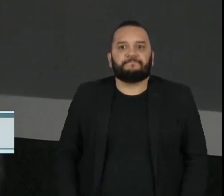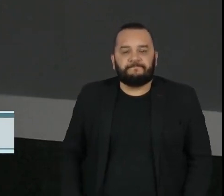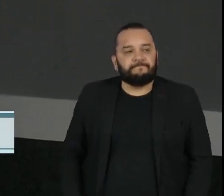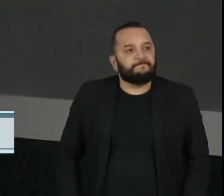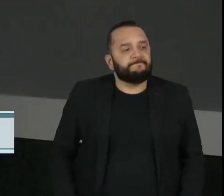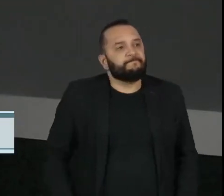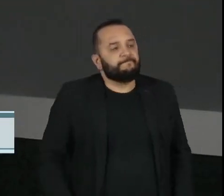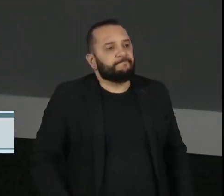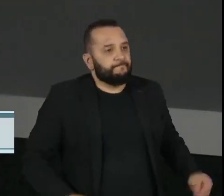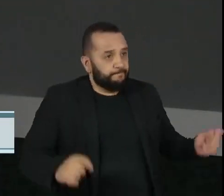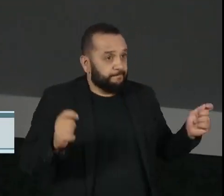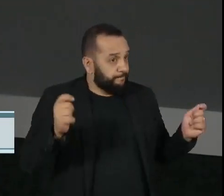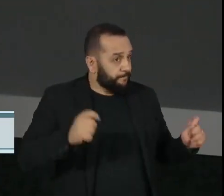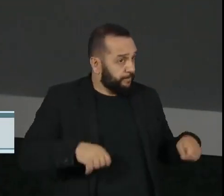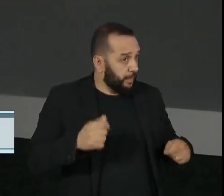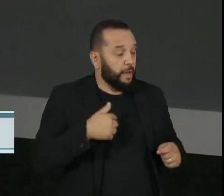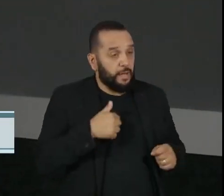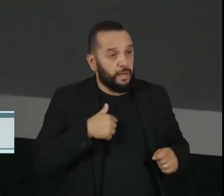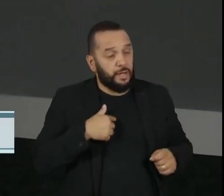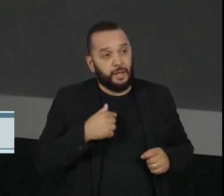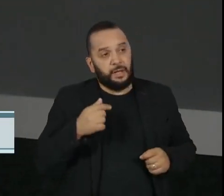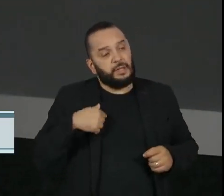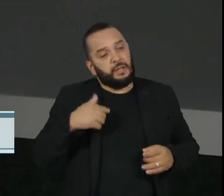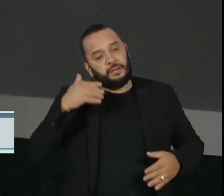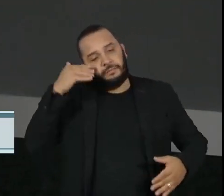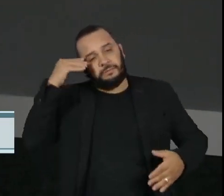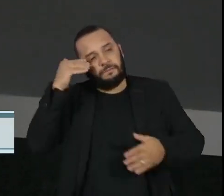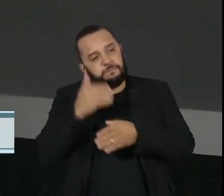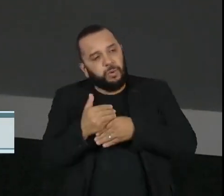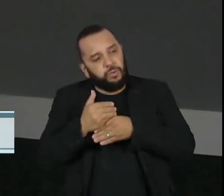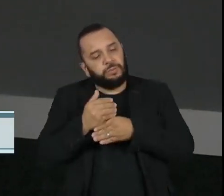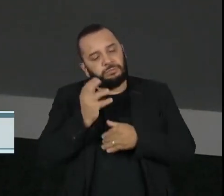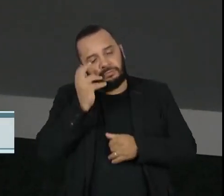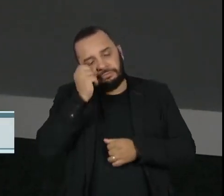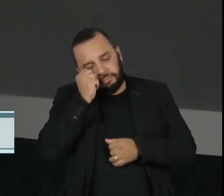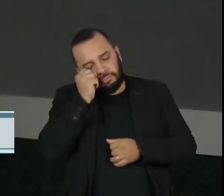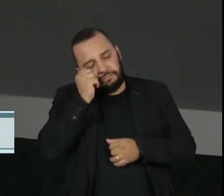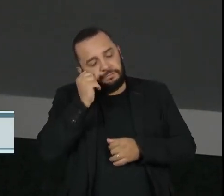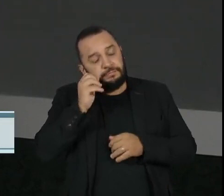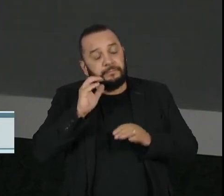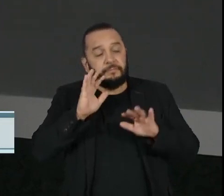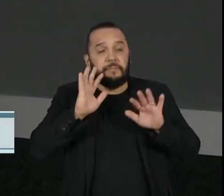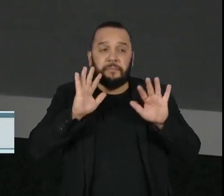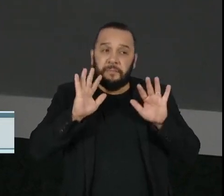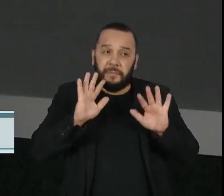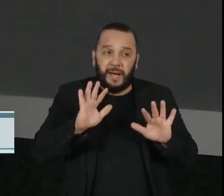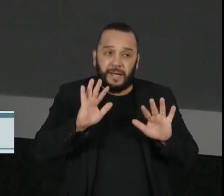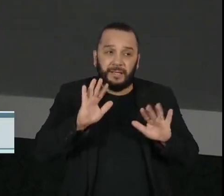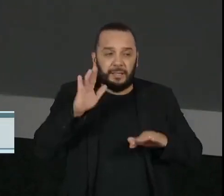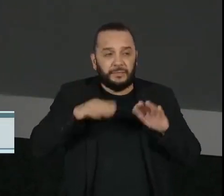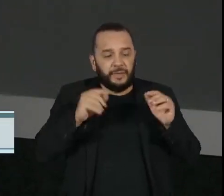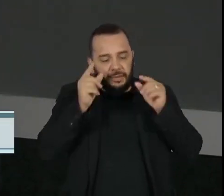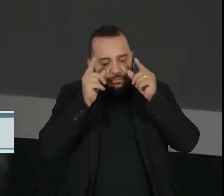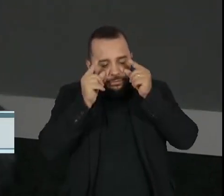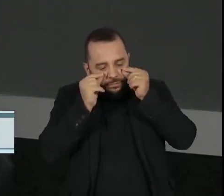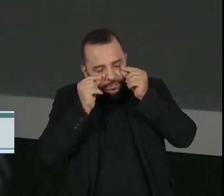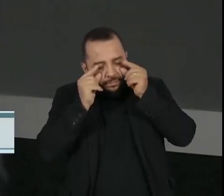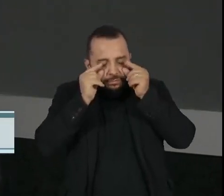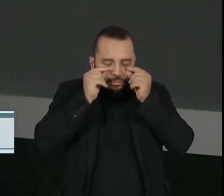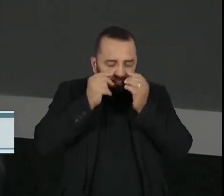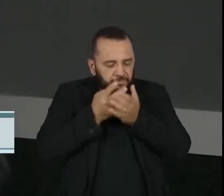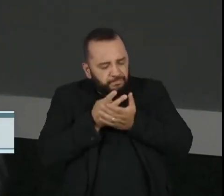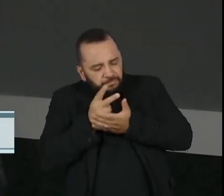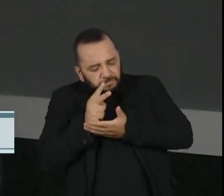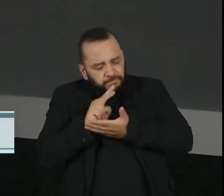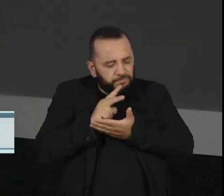ter uma noite de sono completa, mas não é um sono de qualidade, né? Isso por